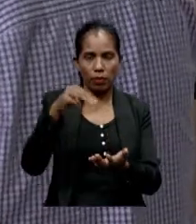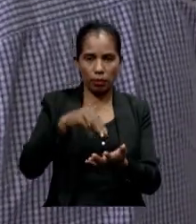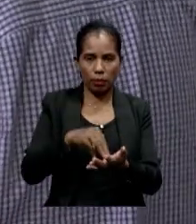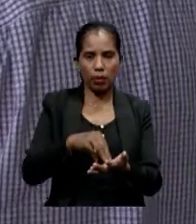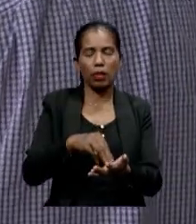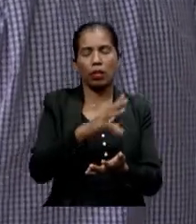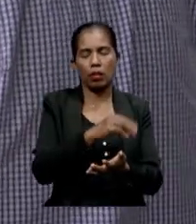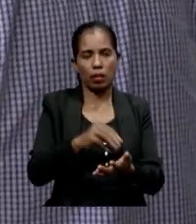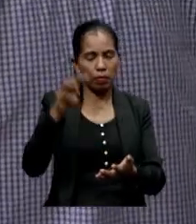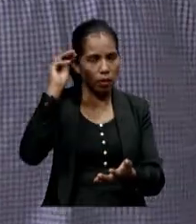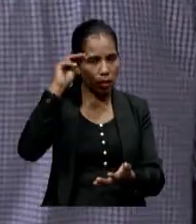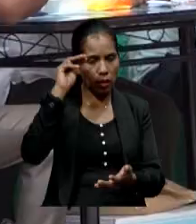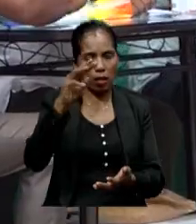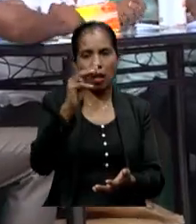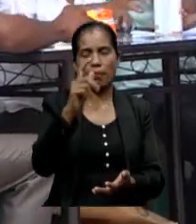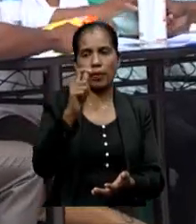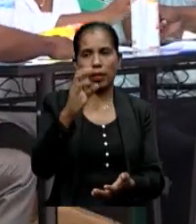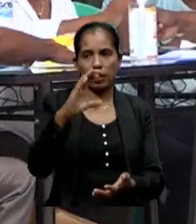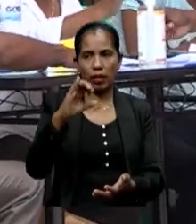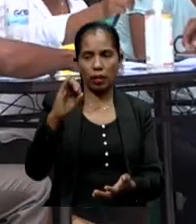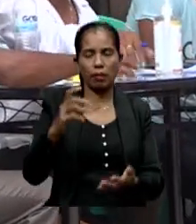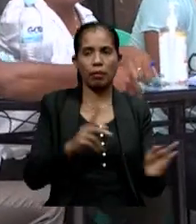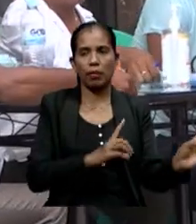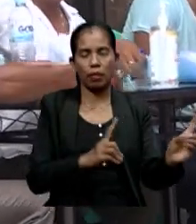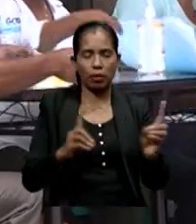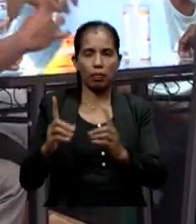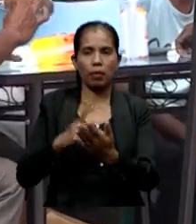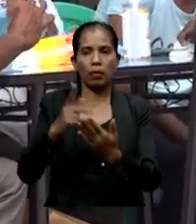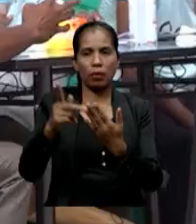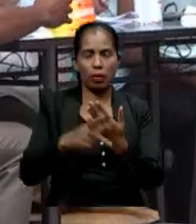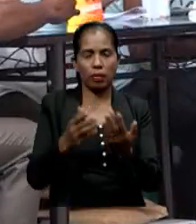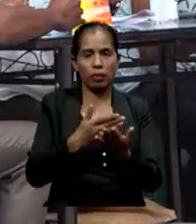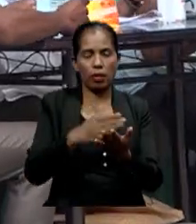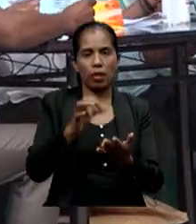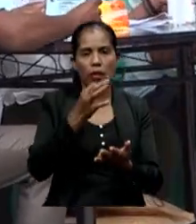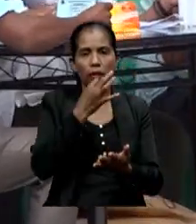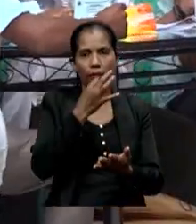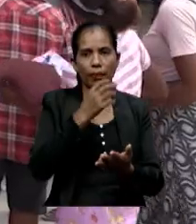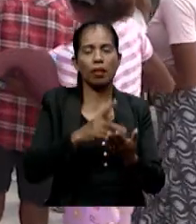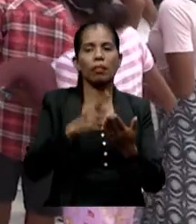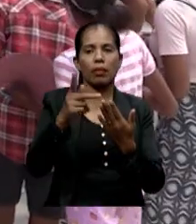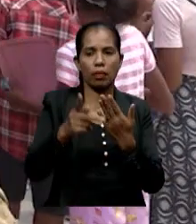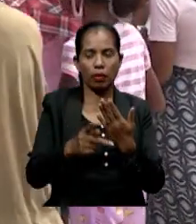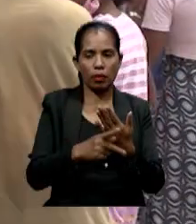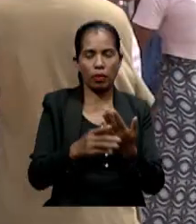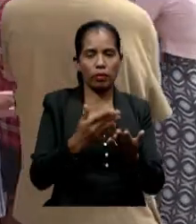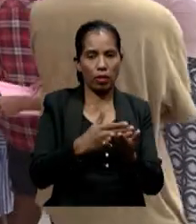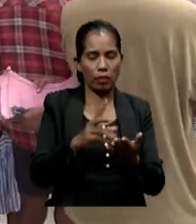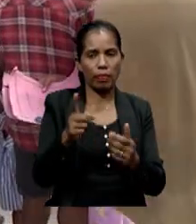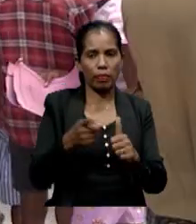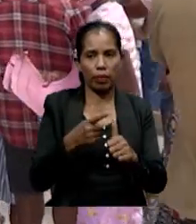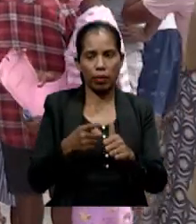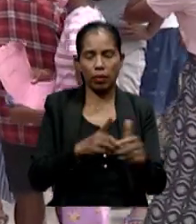Turismo, Comércio e Indústria, onde implementa Programa Nacional Cesta Básica. E o programa cesta básica fase da huluk